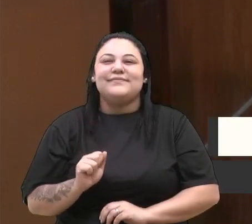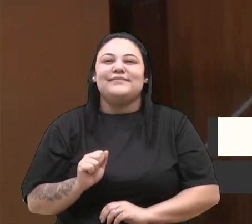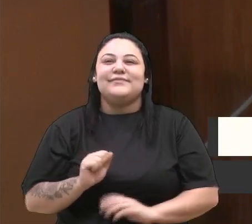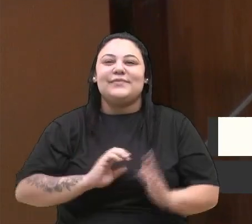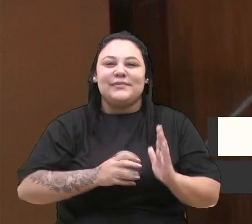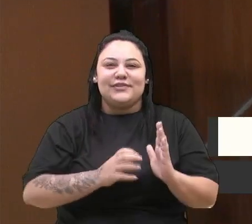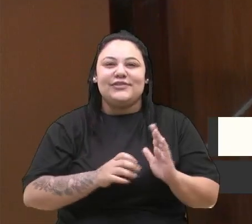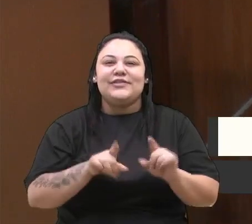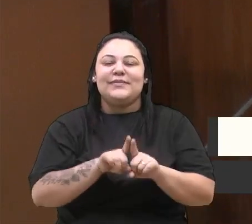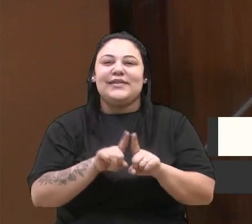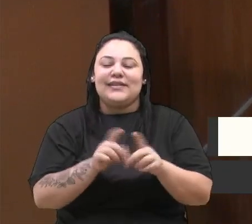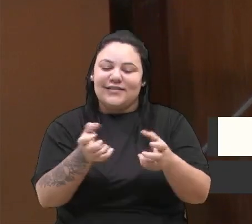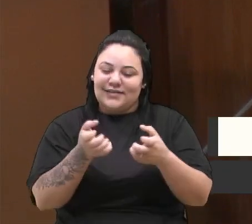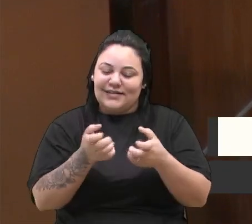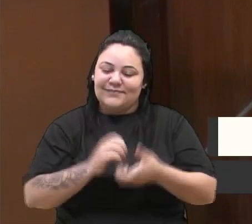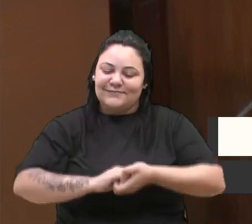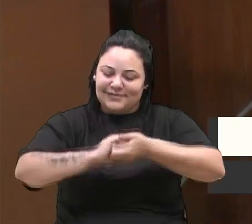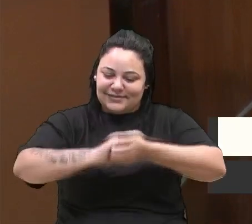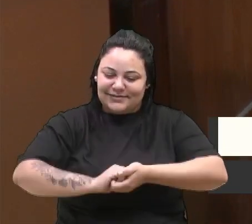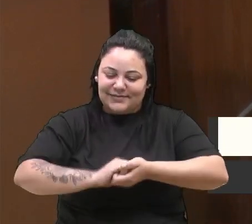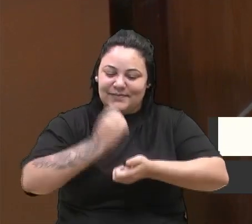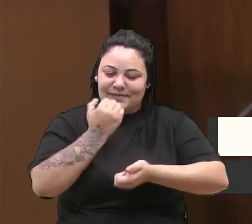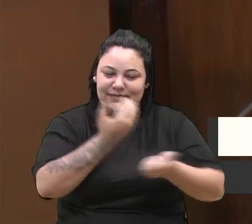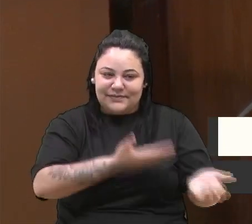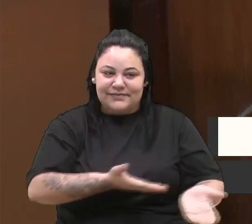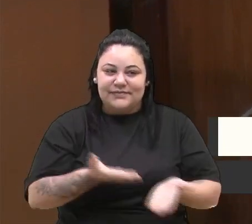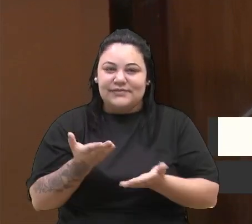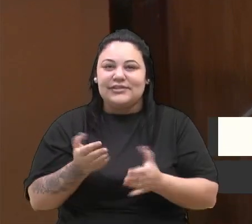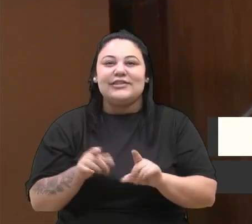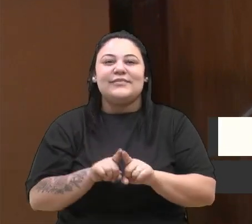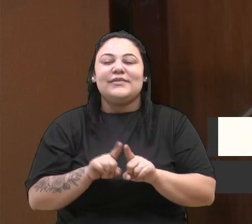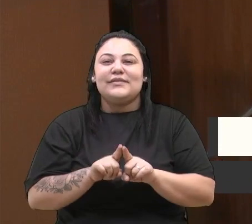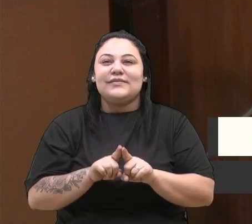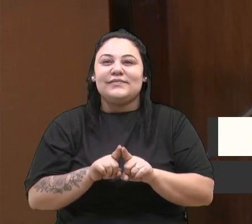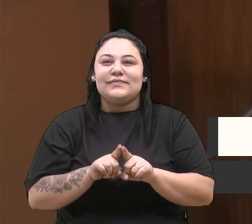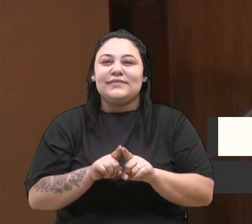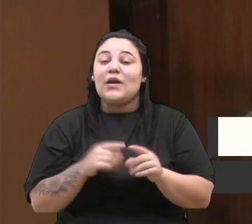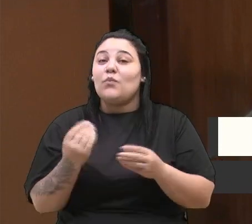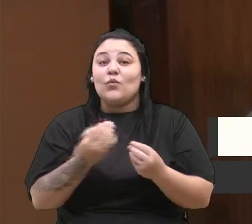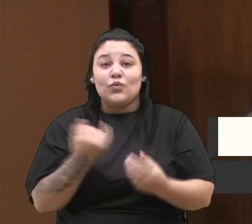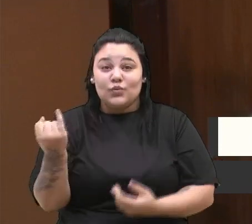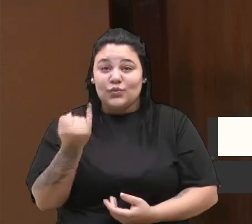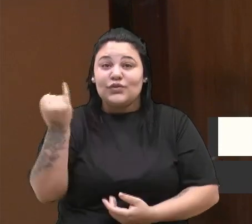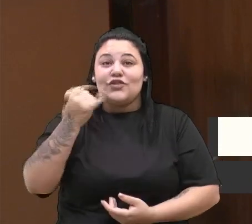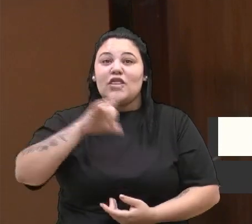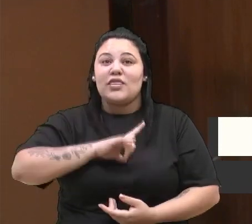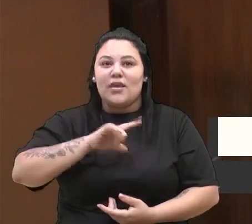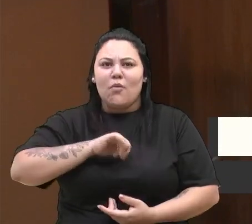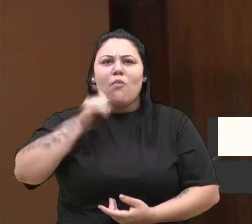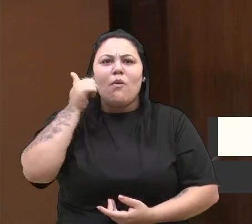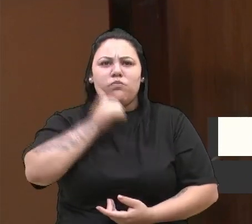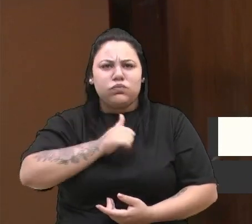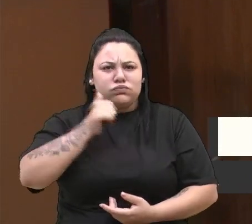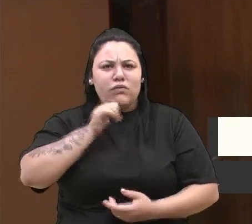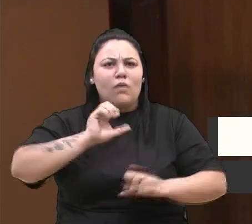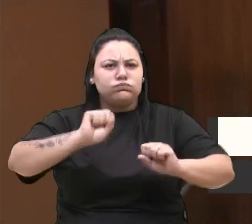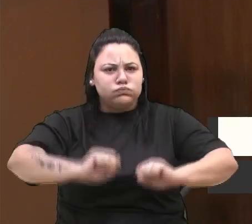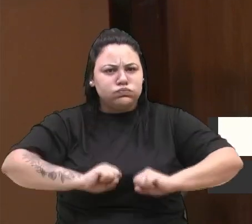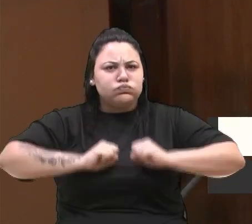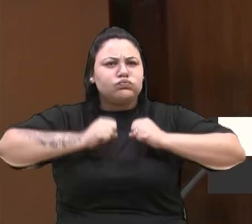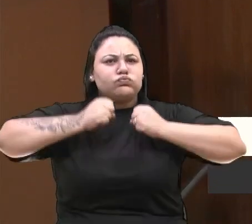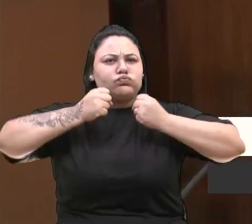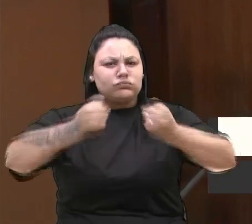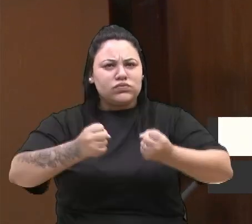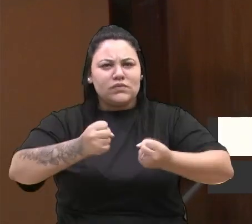Queremos lhe saudar, seja bem-vinda. É sempre importante ter uma mulher de fibra, uma leoa, que nem o senhor falou. Uma leoa.